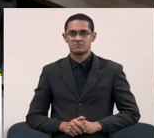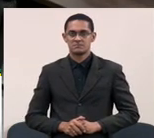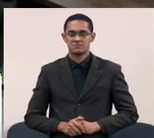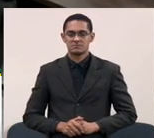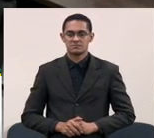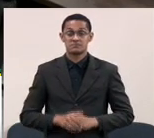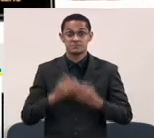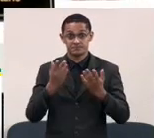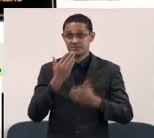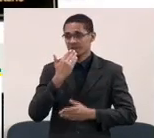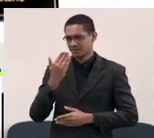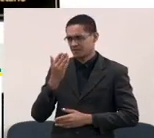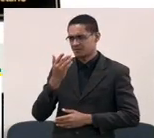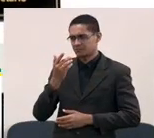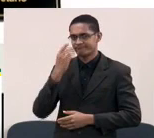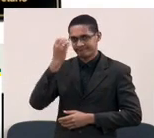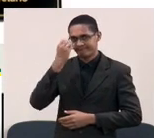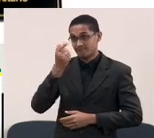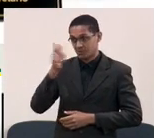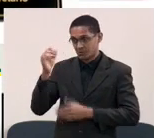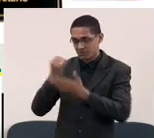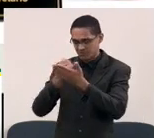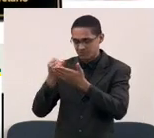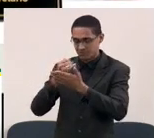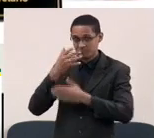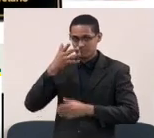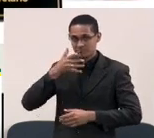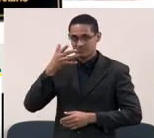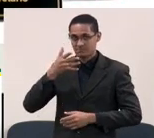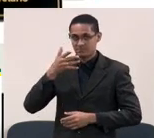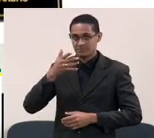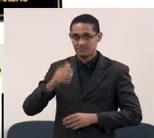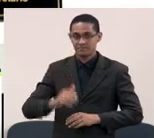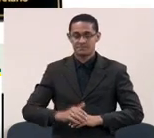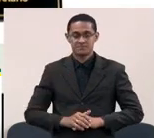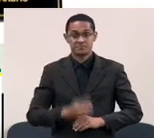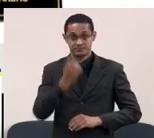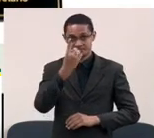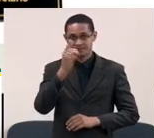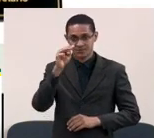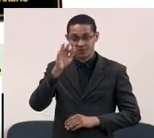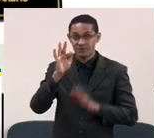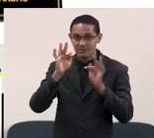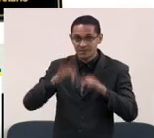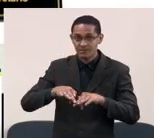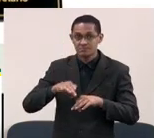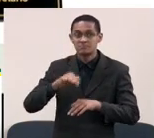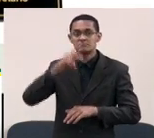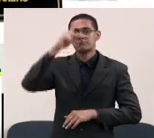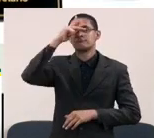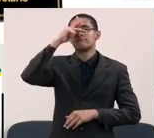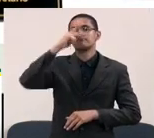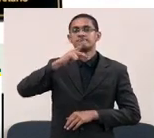Peço ao deputado Oliveira Santos, chame o próximo orador inscrito. Próximo e último orador inscrito, deputado Paulo